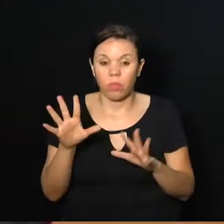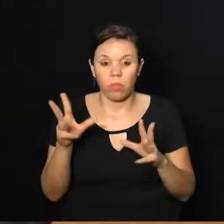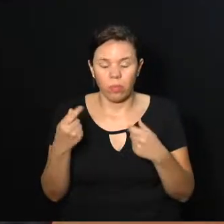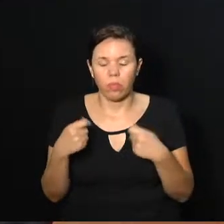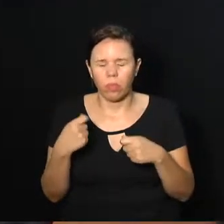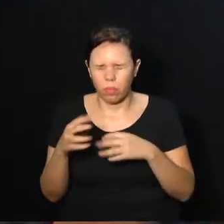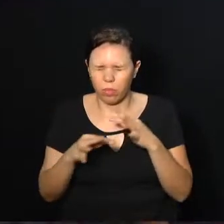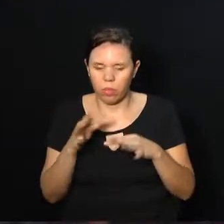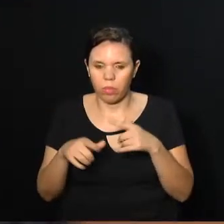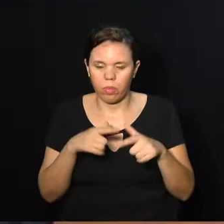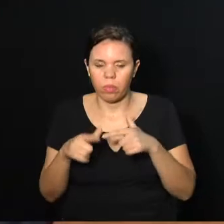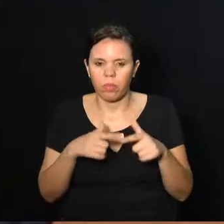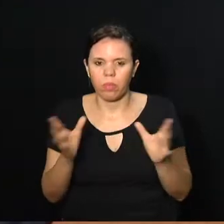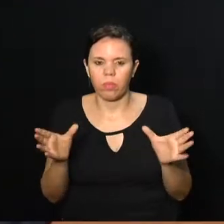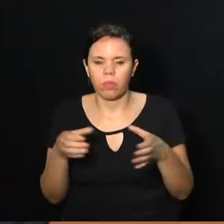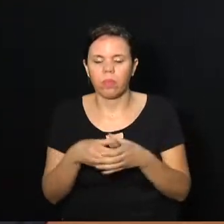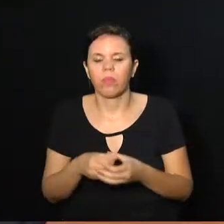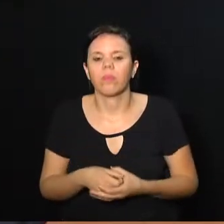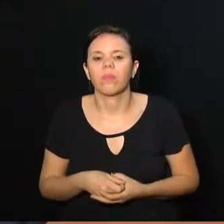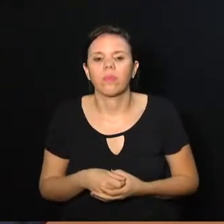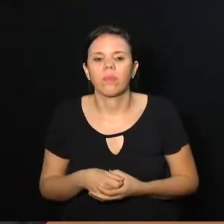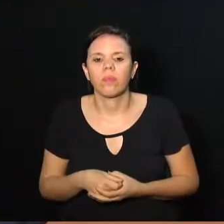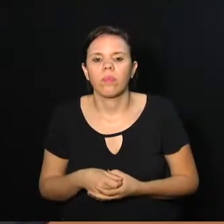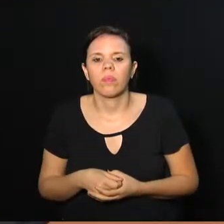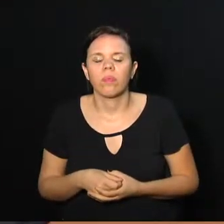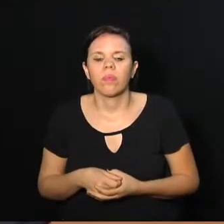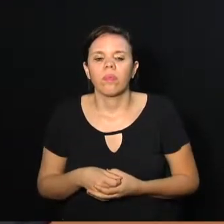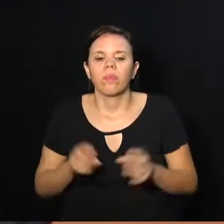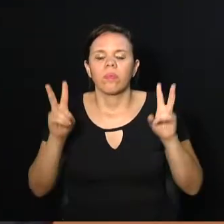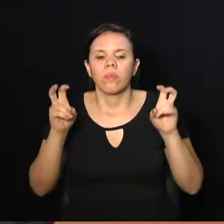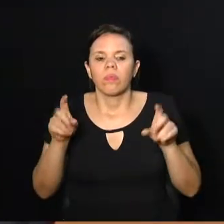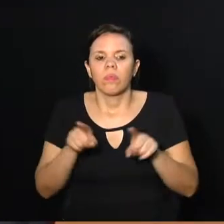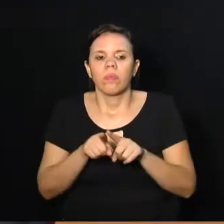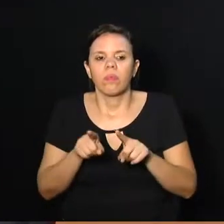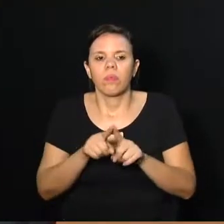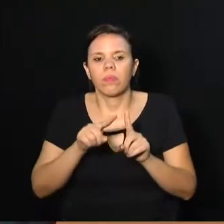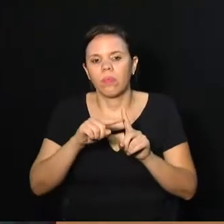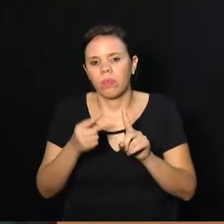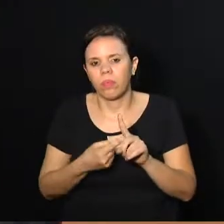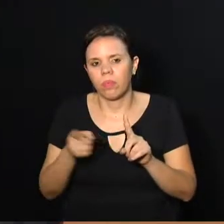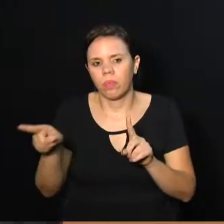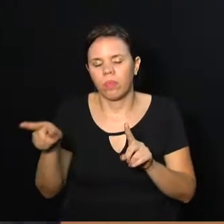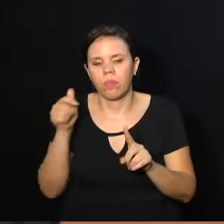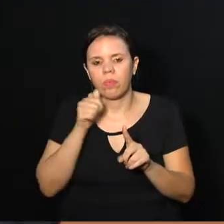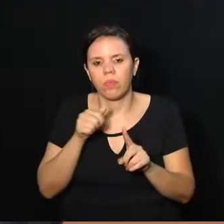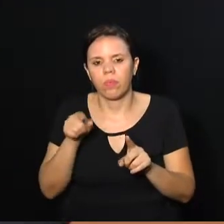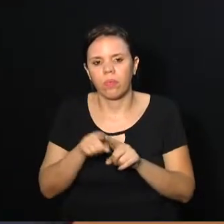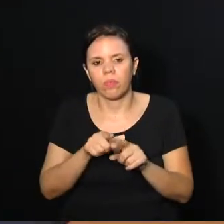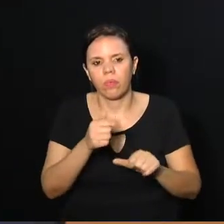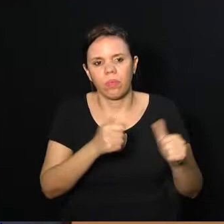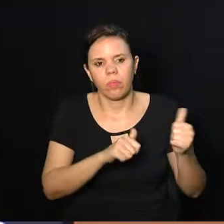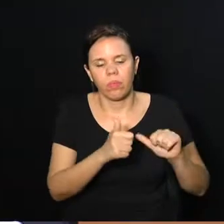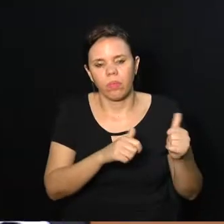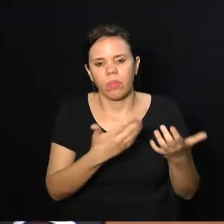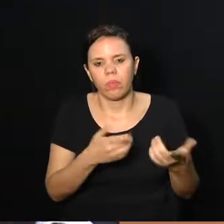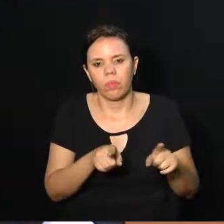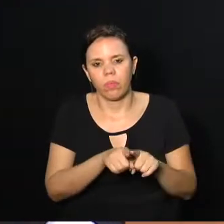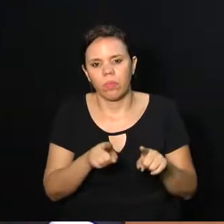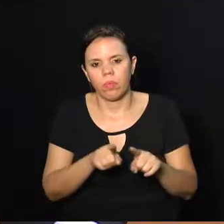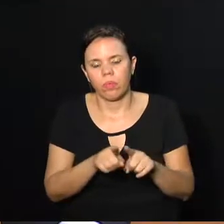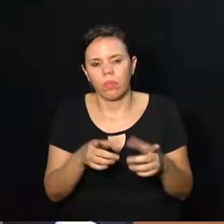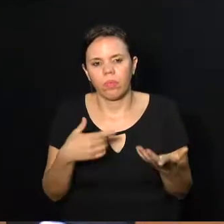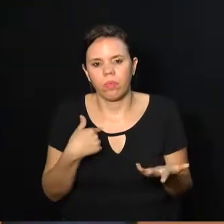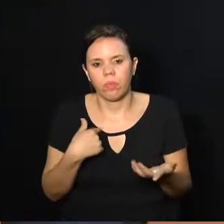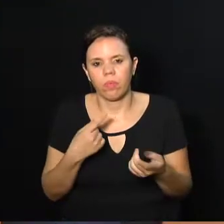trabalhado em conjunto, né? E essa questão da gestante também. E um lugar sem avaliação socioeconômica. Eu sou